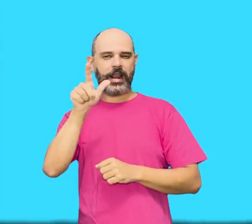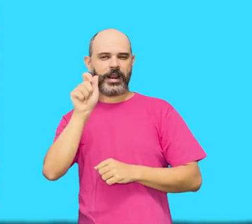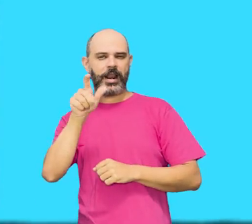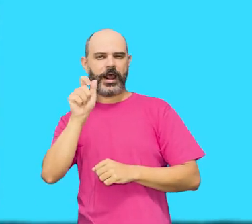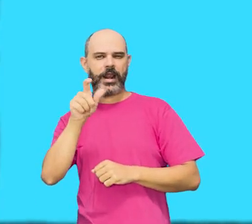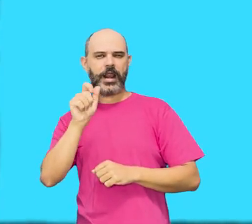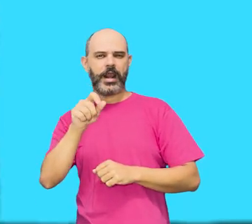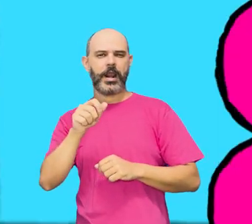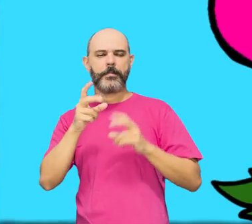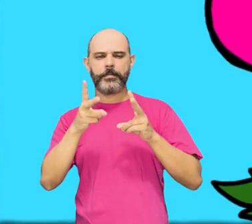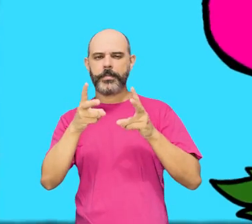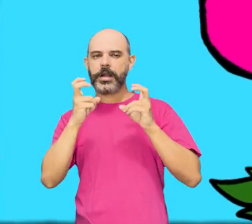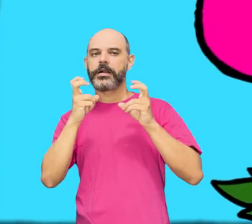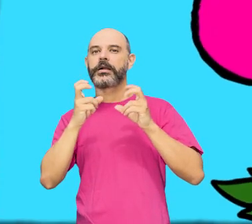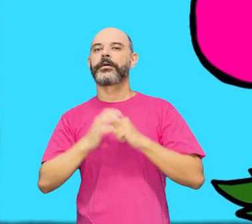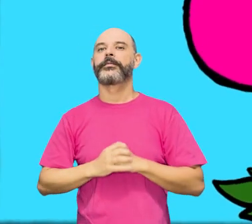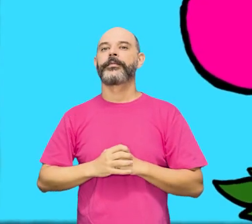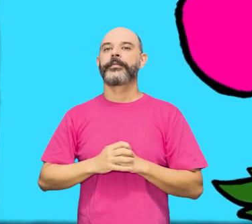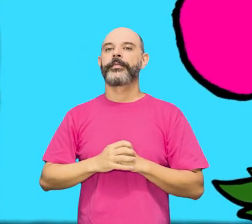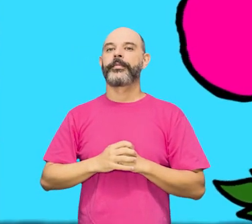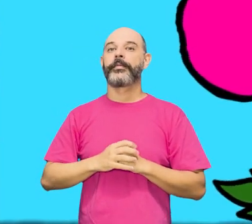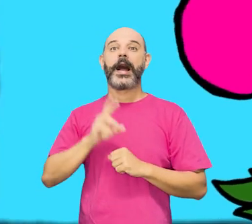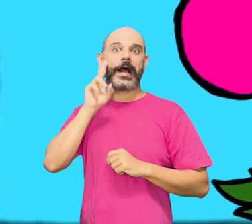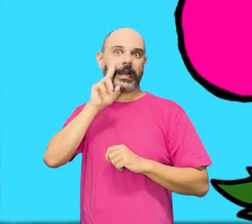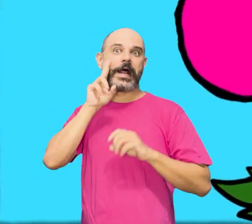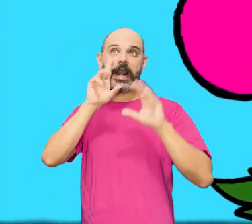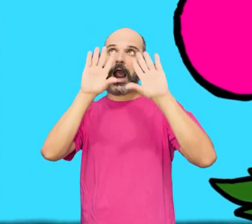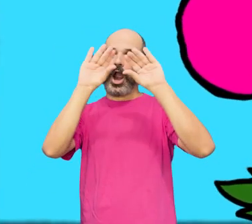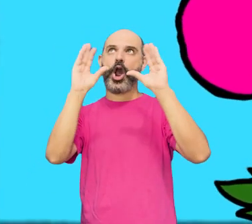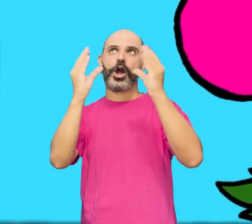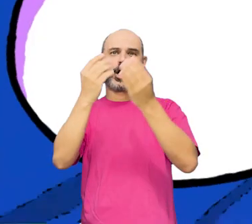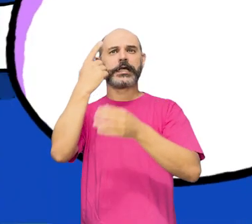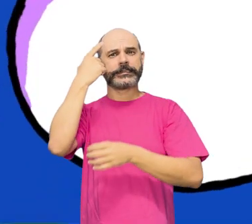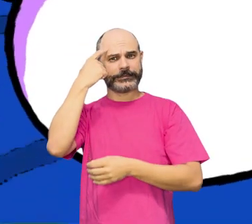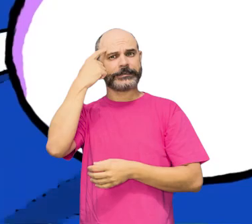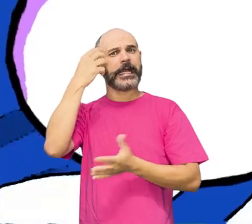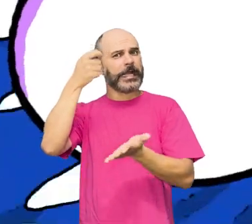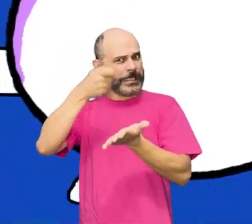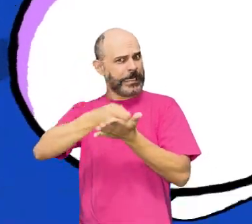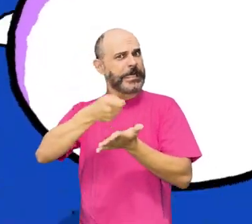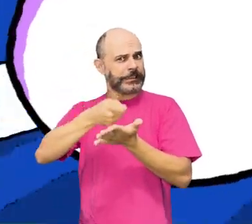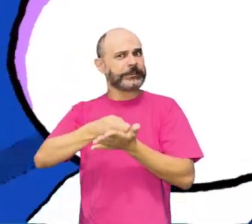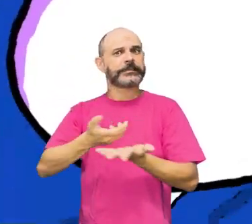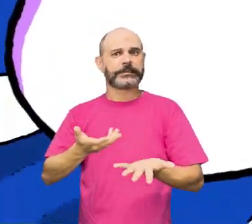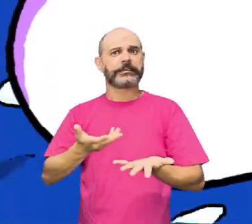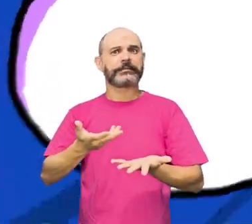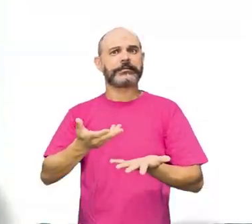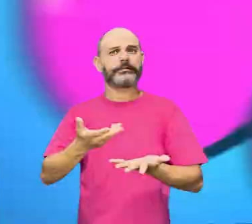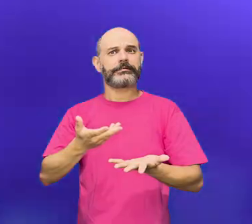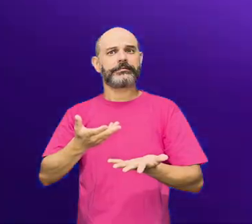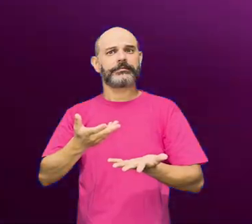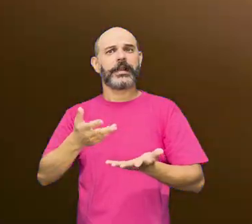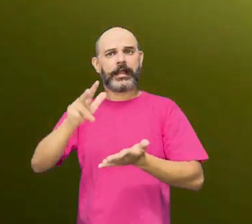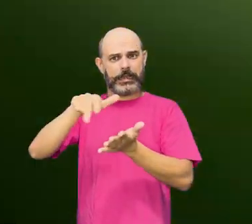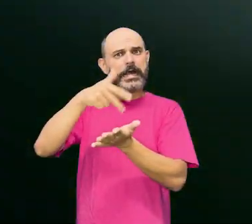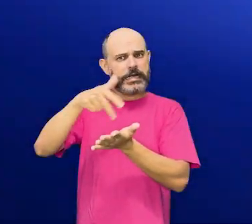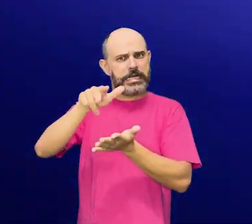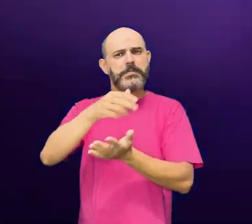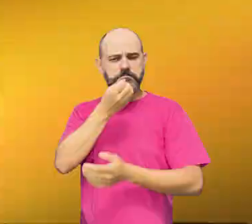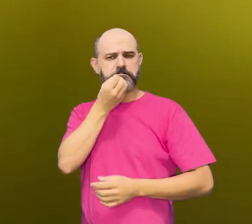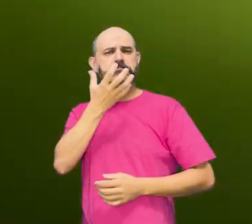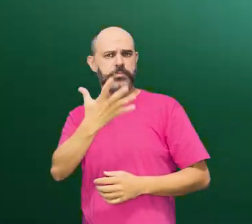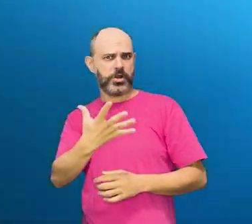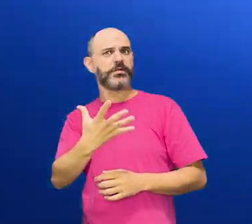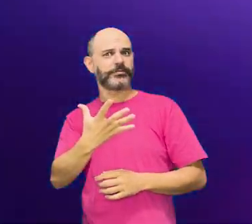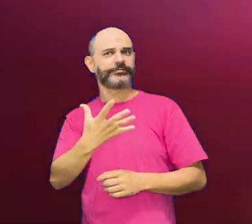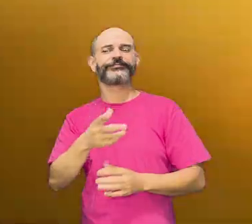logo constatando. Mas a Dada e a Aurora tiveram certeza. A gente dança e muito! E não é que as